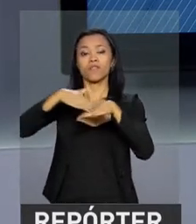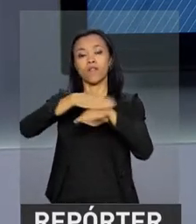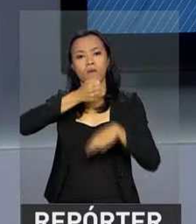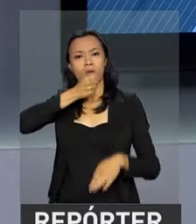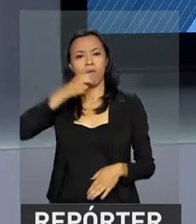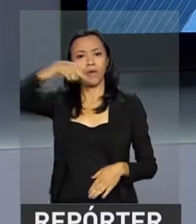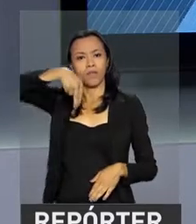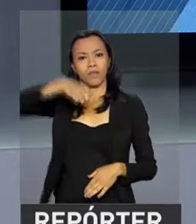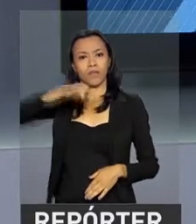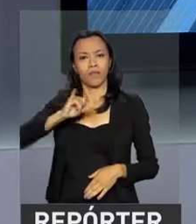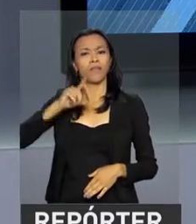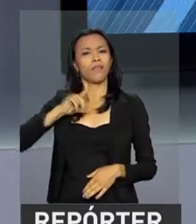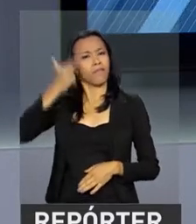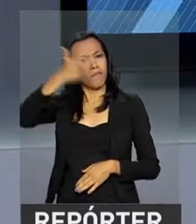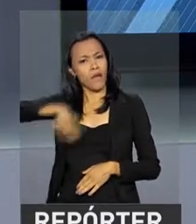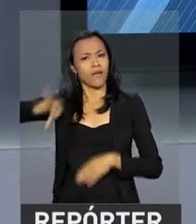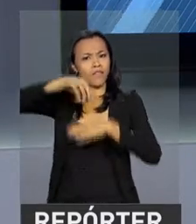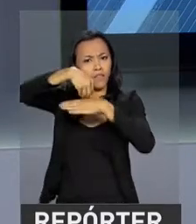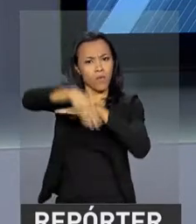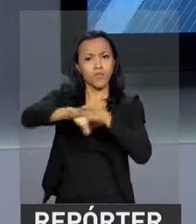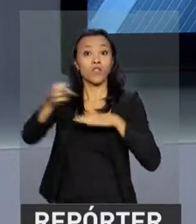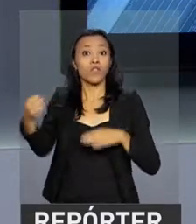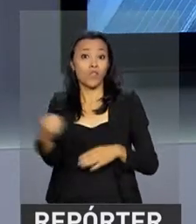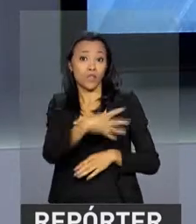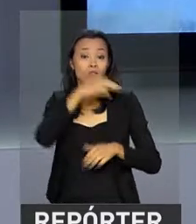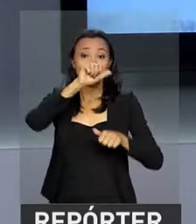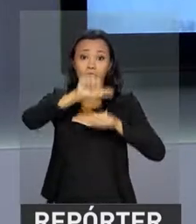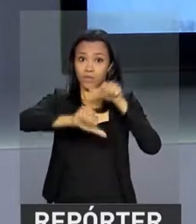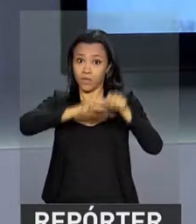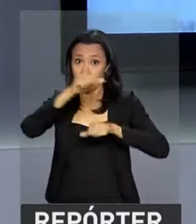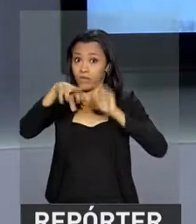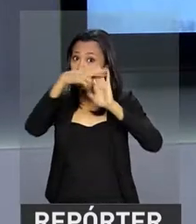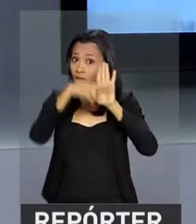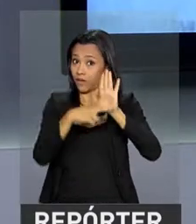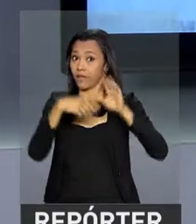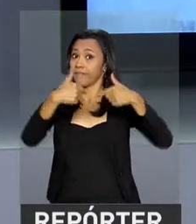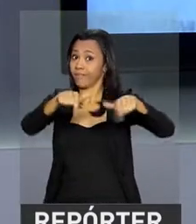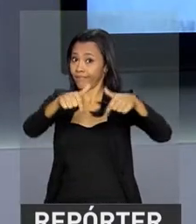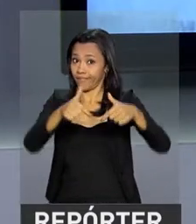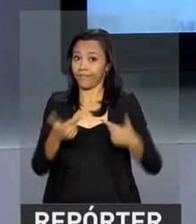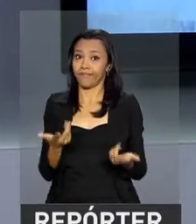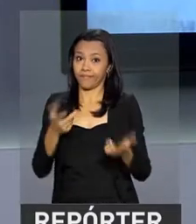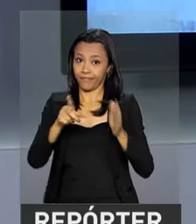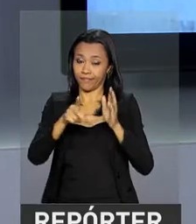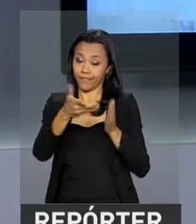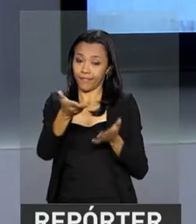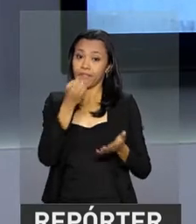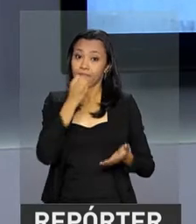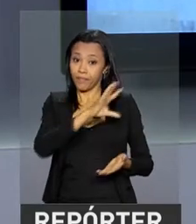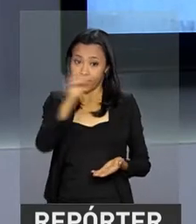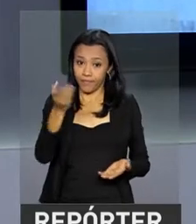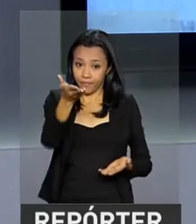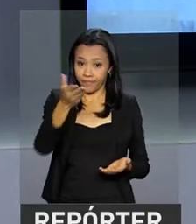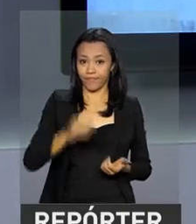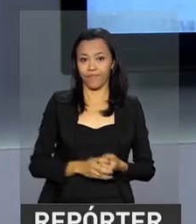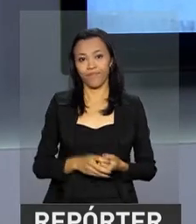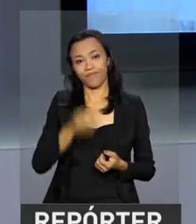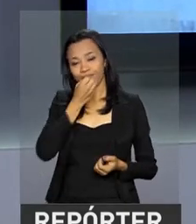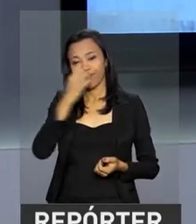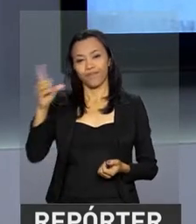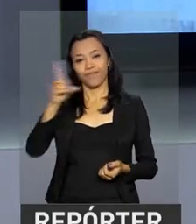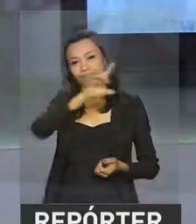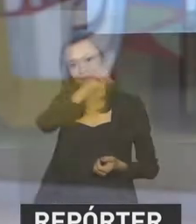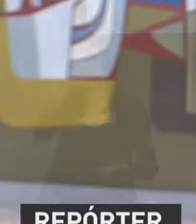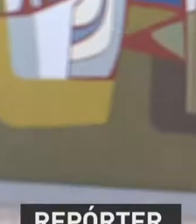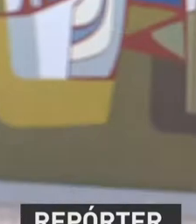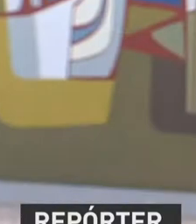Pereira. Ele traz informações sobre a nova legislação trabalhista. Olá, Ney. Bom dia para você. Bom dia, Thaís. Bom dia a